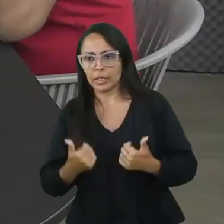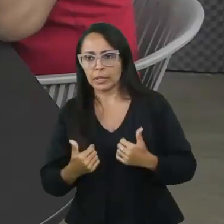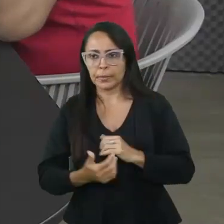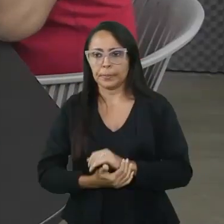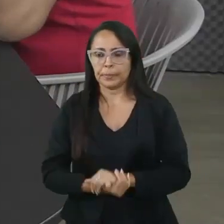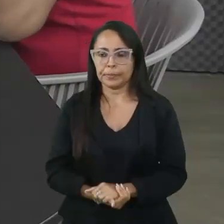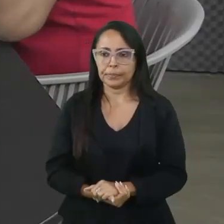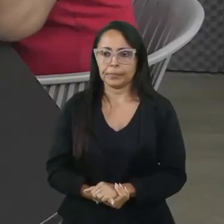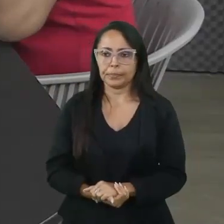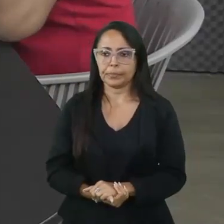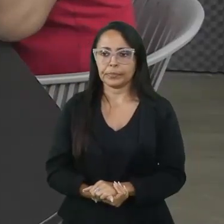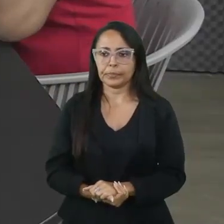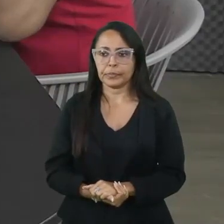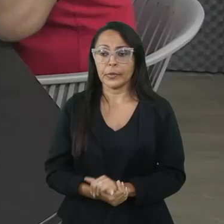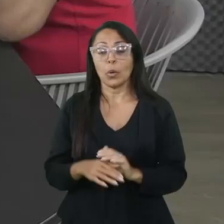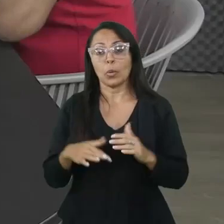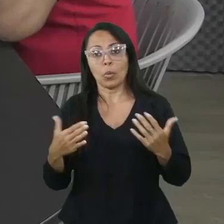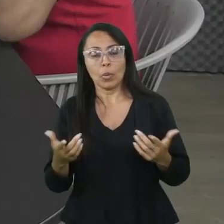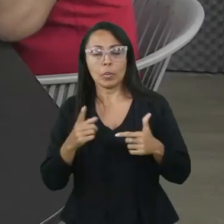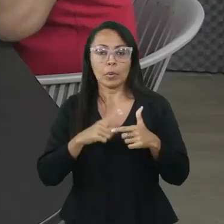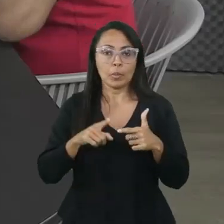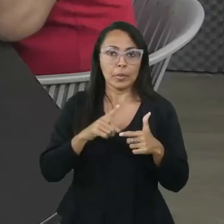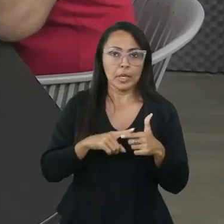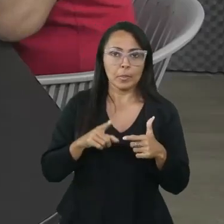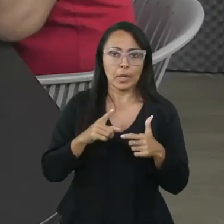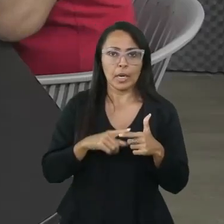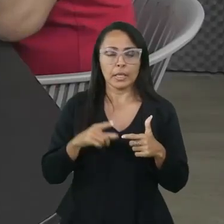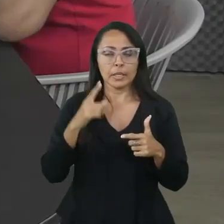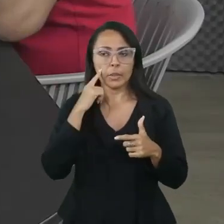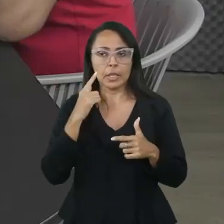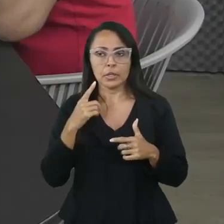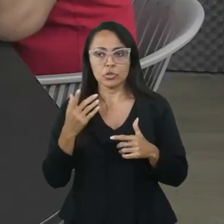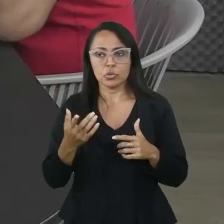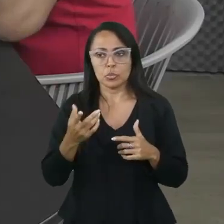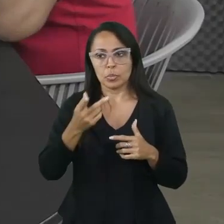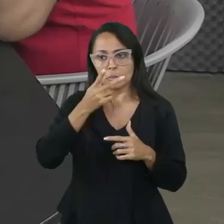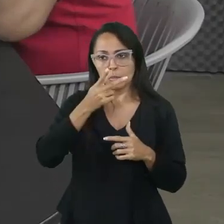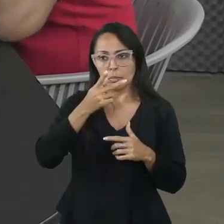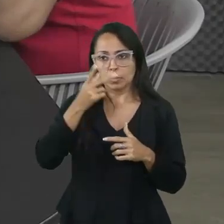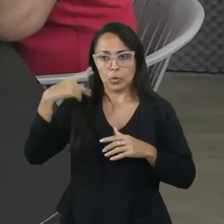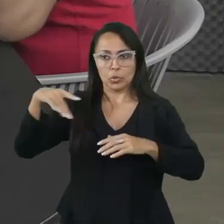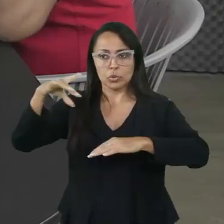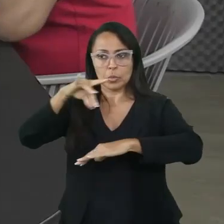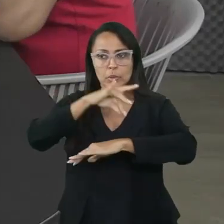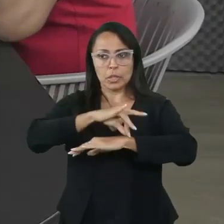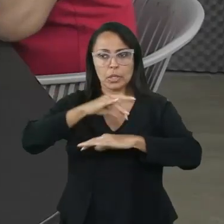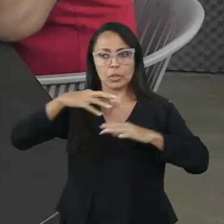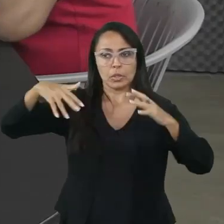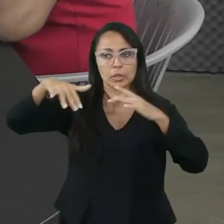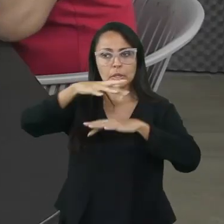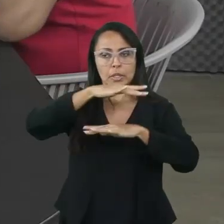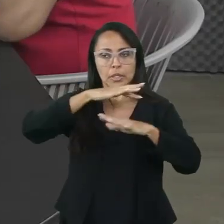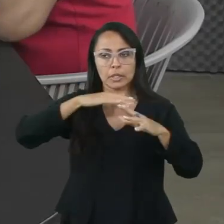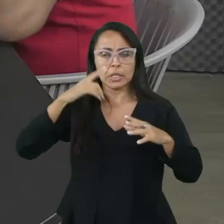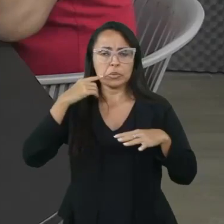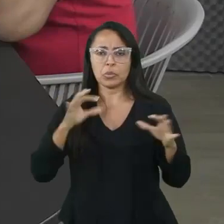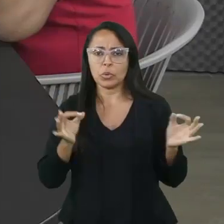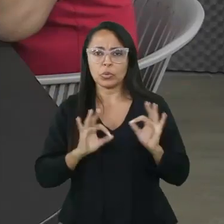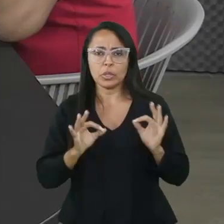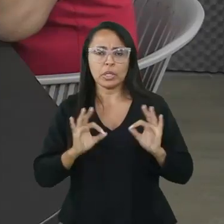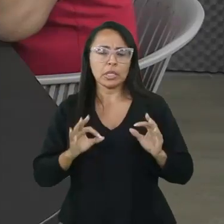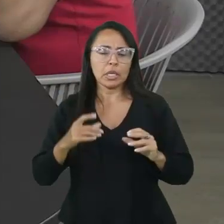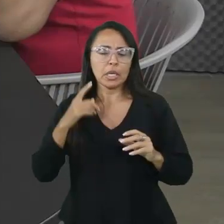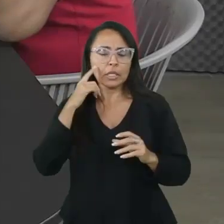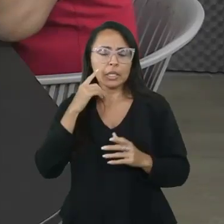era. Só que o problema é que boa parte daqueles que estão ali são Aedes aegypti. E como não tem ninguém contaminado, não vai